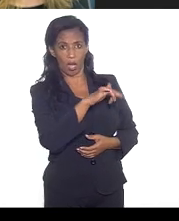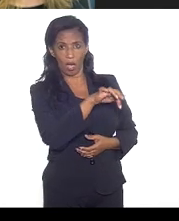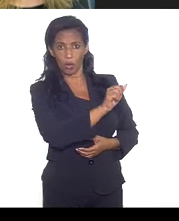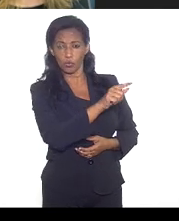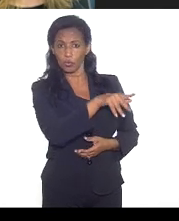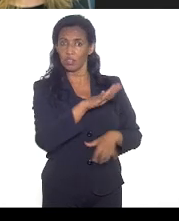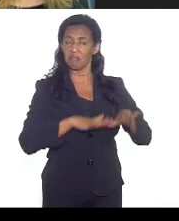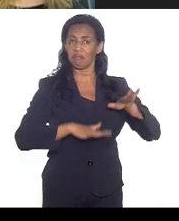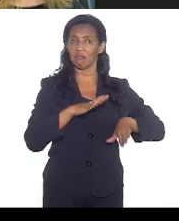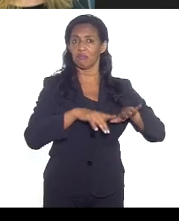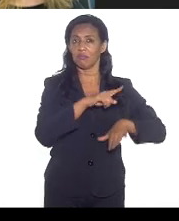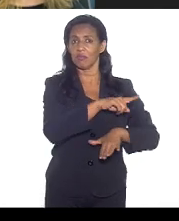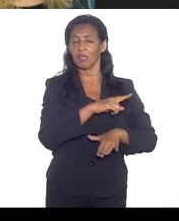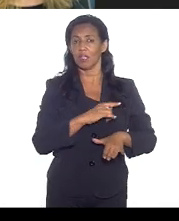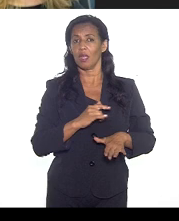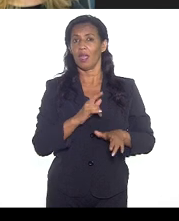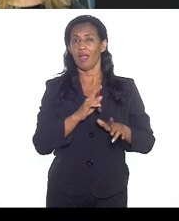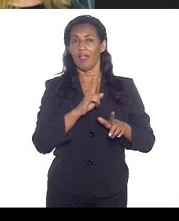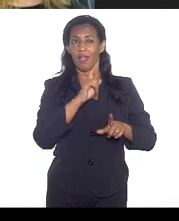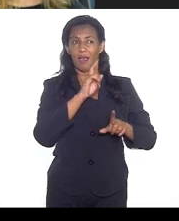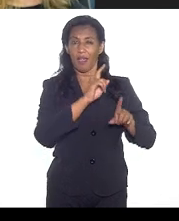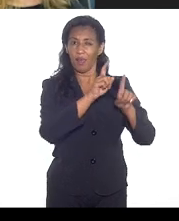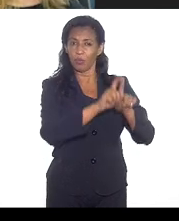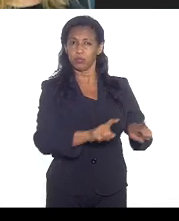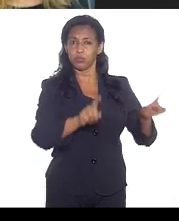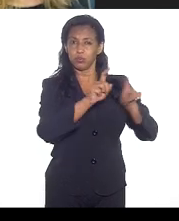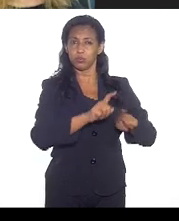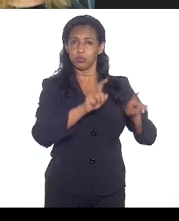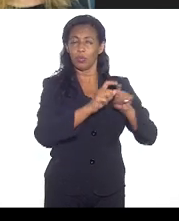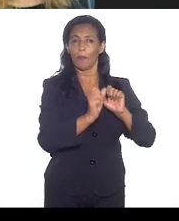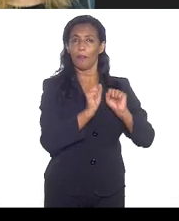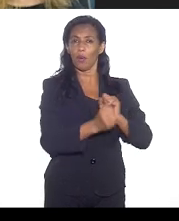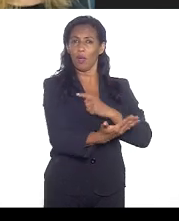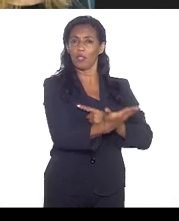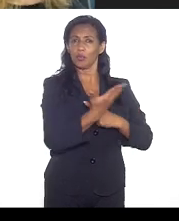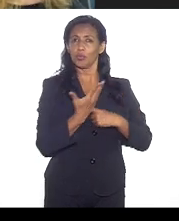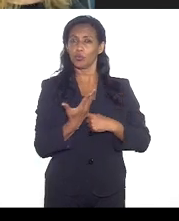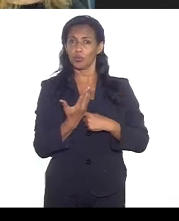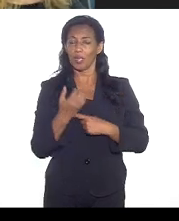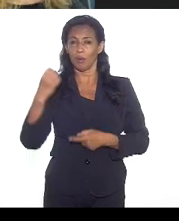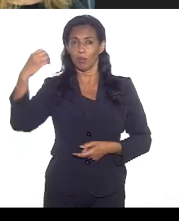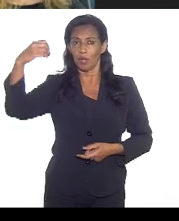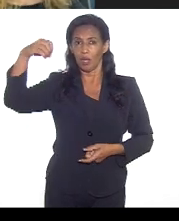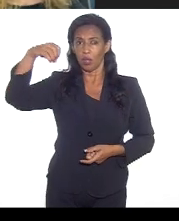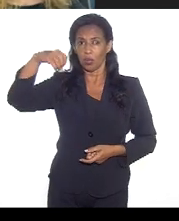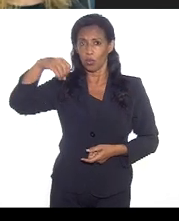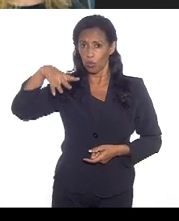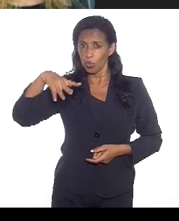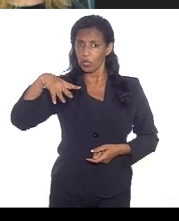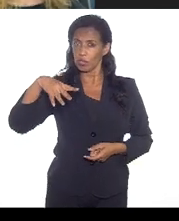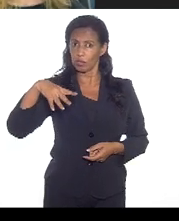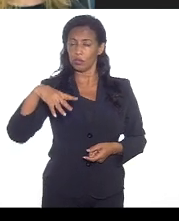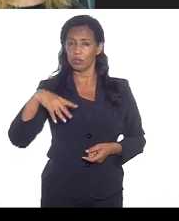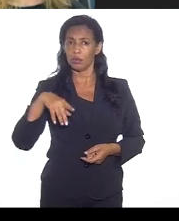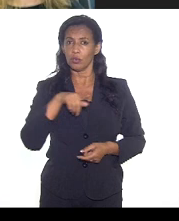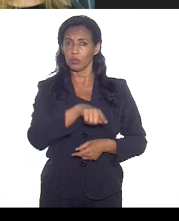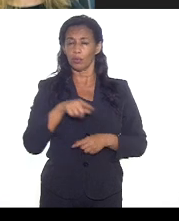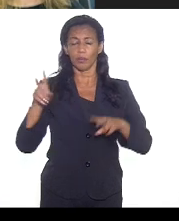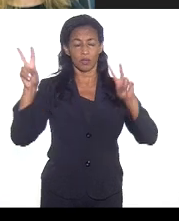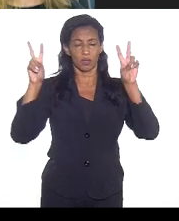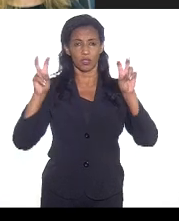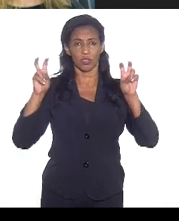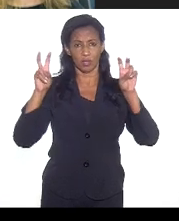talvez a informática possa nos ajudar a colocar luz sobre esses